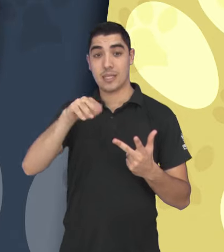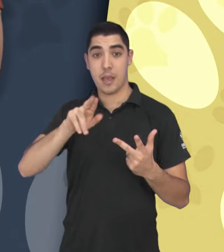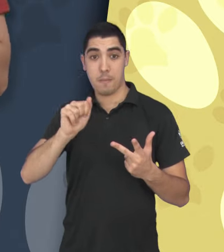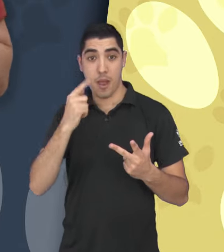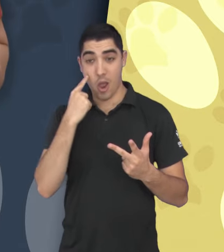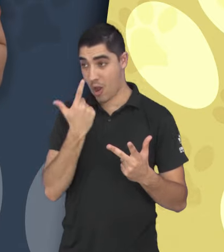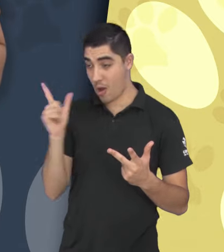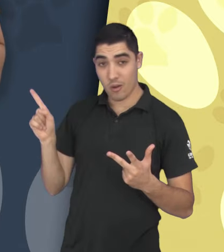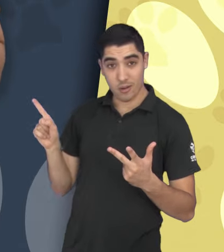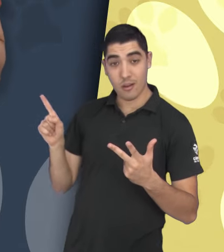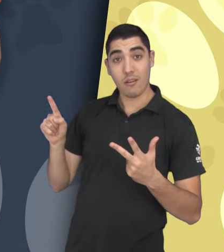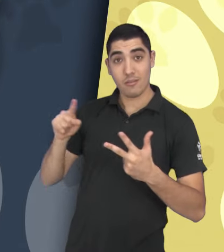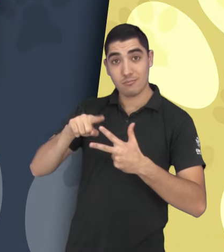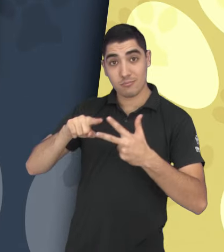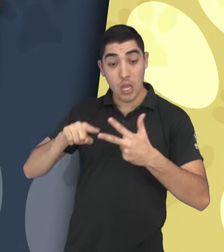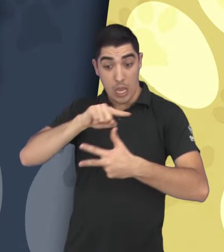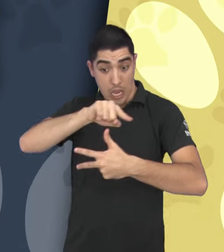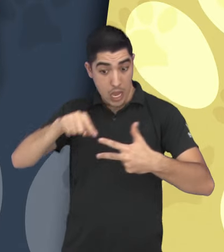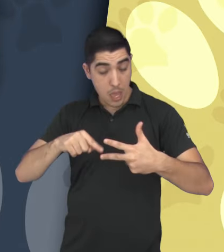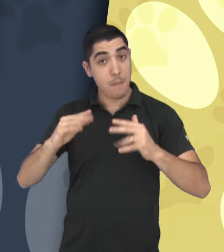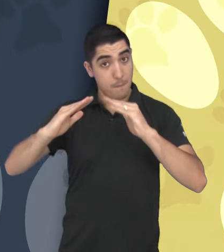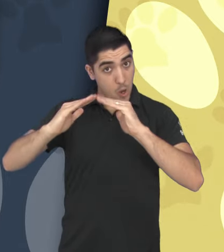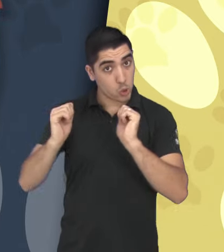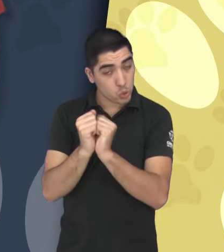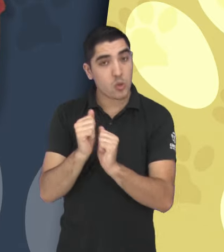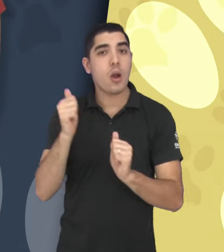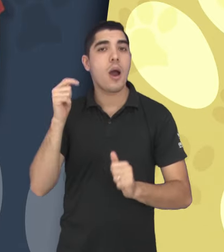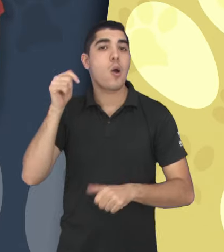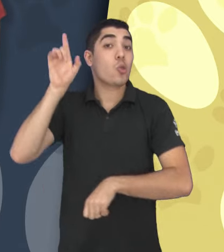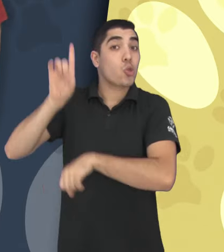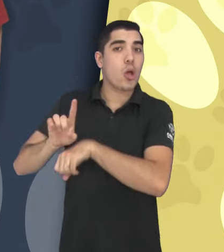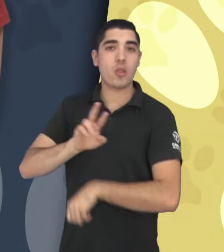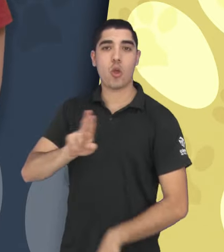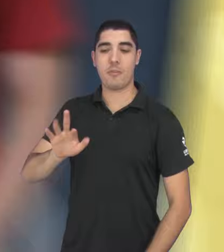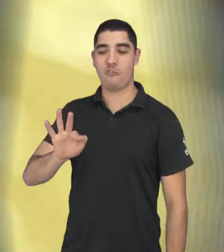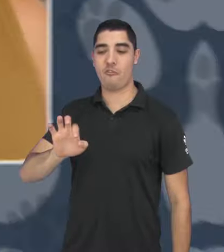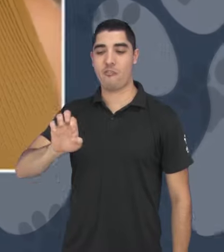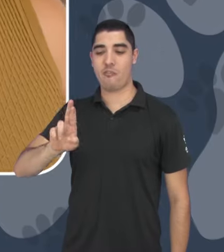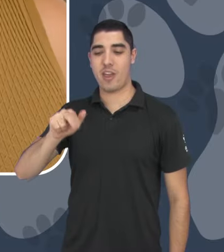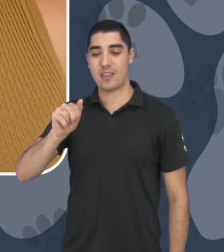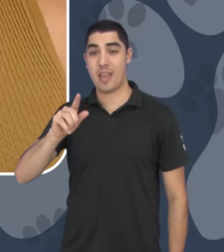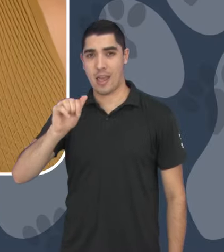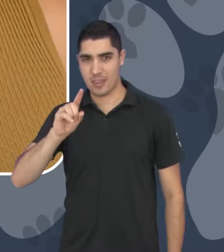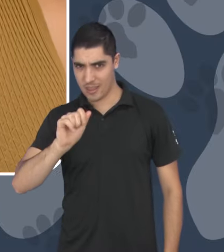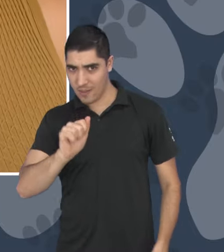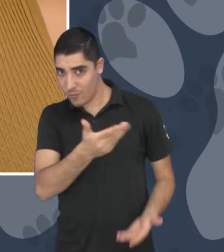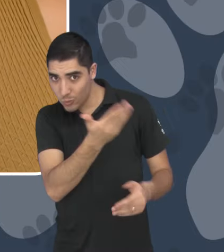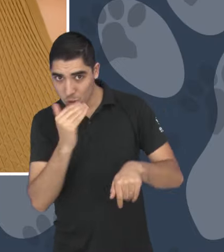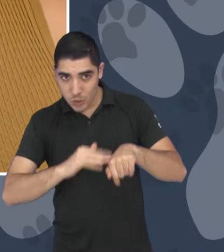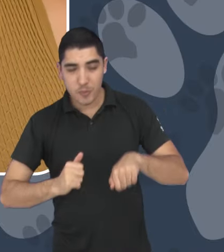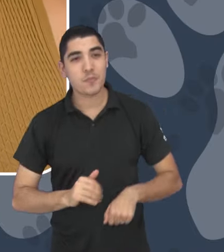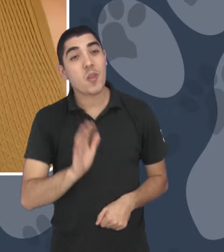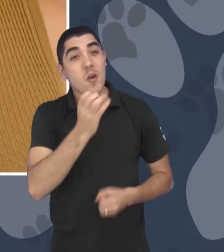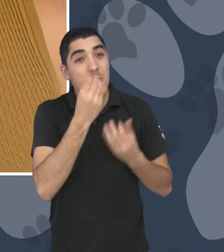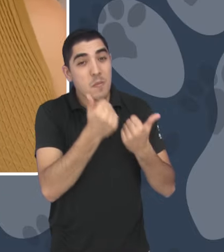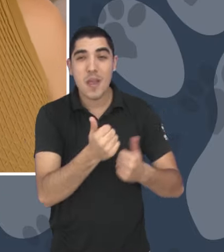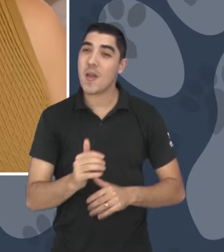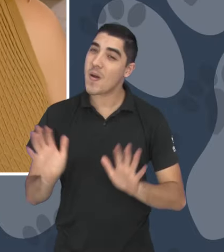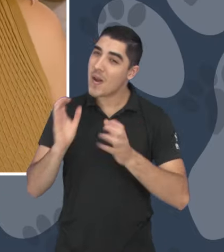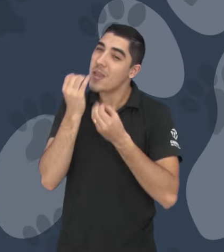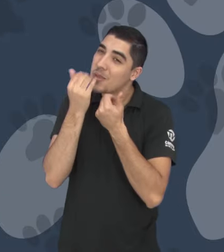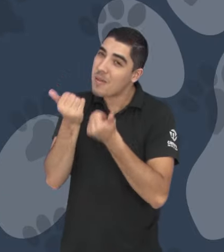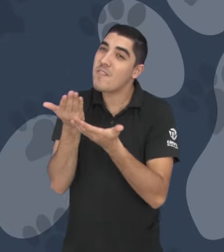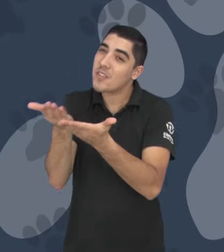vivem todos juntos e com a tutora, Fernanda. Vamos chamar ela? Oi, Fernanda, tudo bem? Tudo bem, e